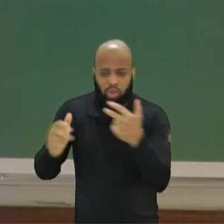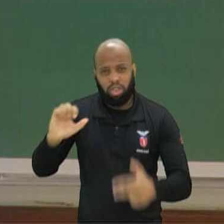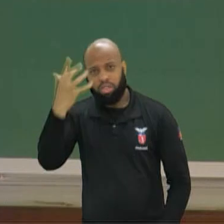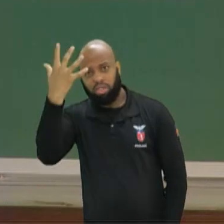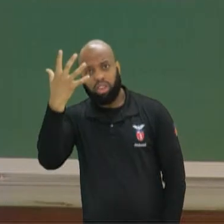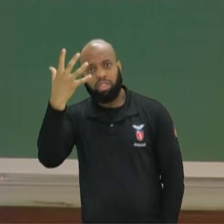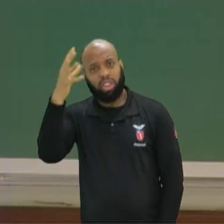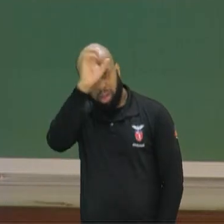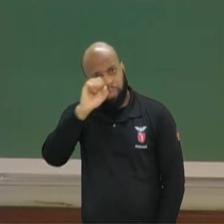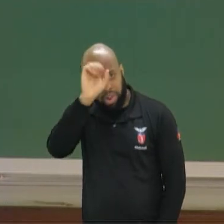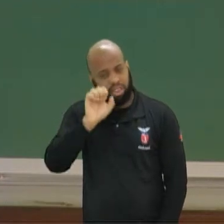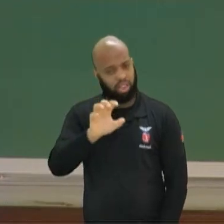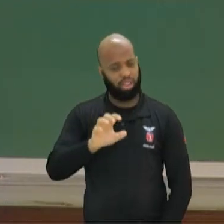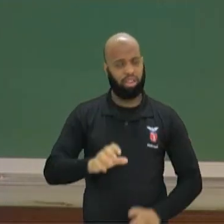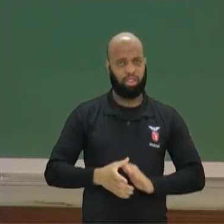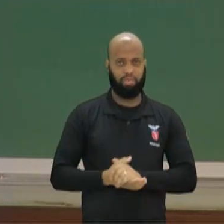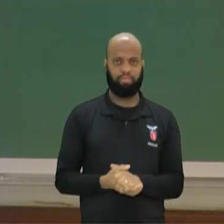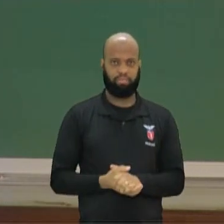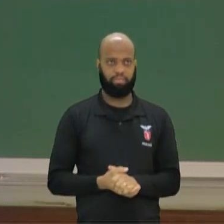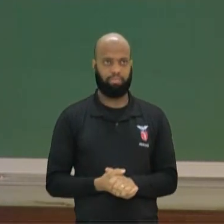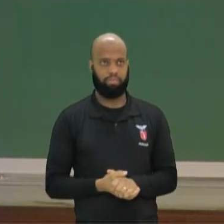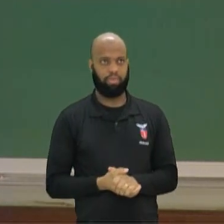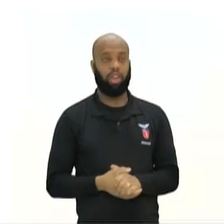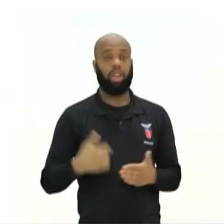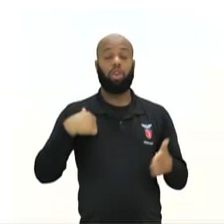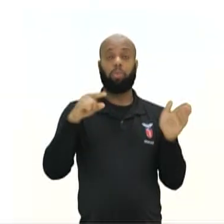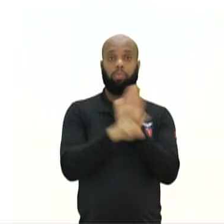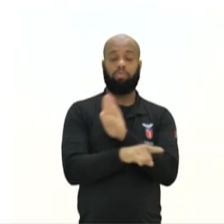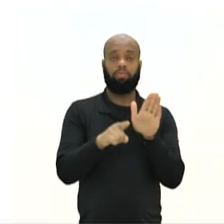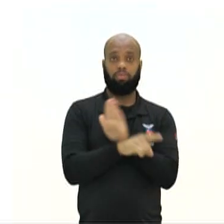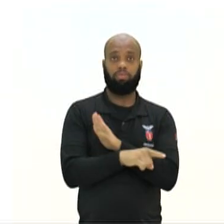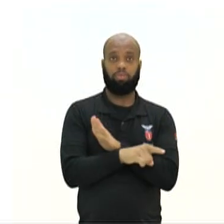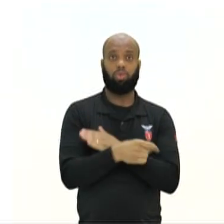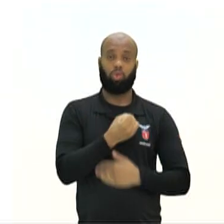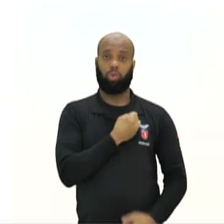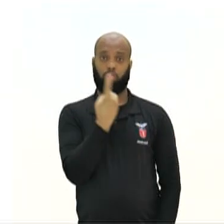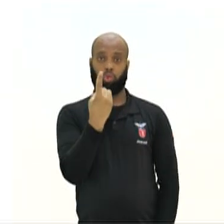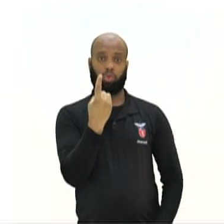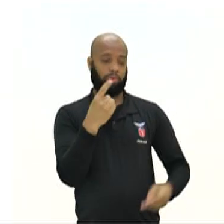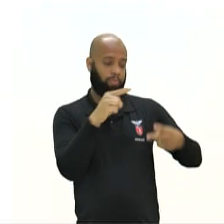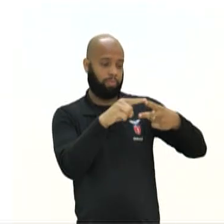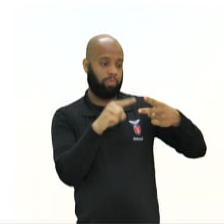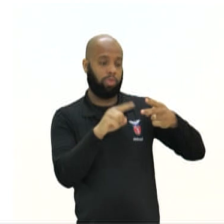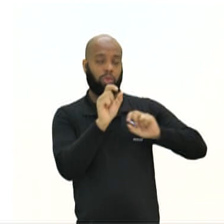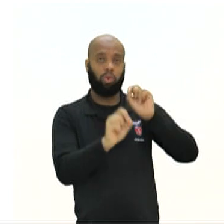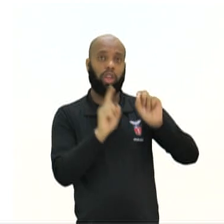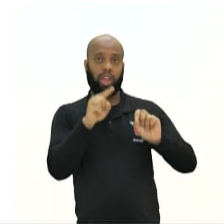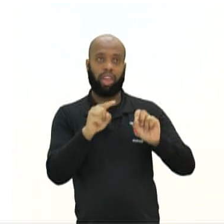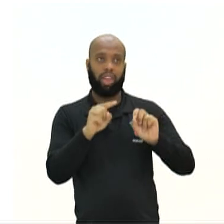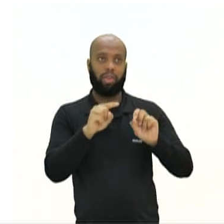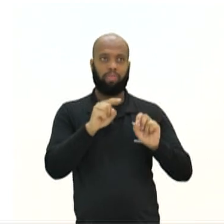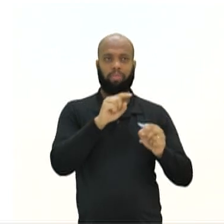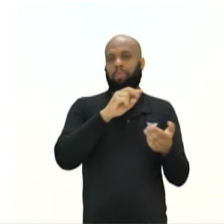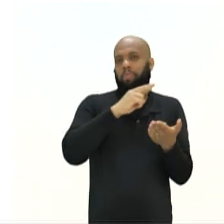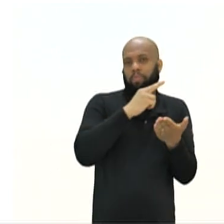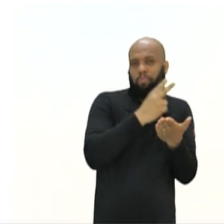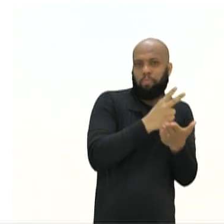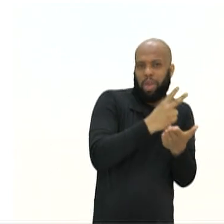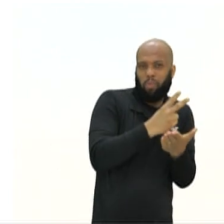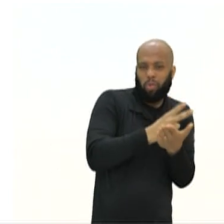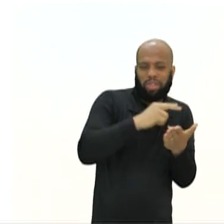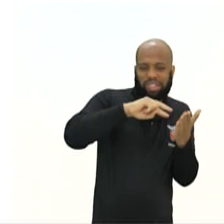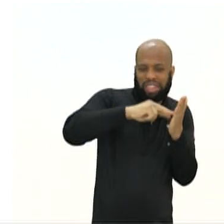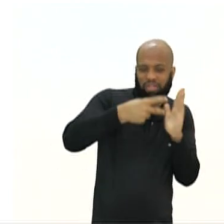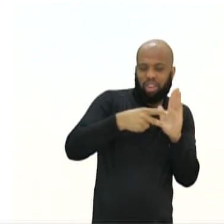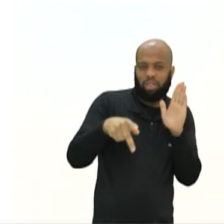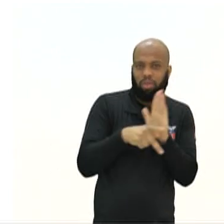acontece. Eu tinha perguntado para vocês aqui no número 1, qual das duas alternativas aqui seria o sinônimo da palavra happens, ok?